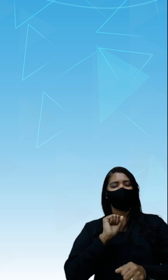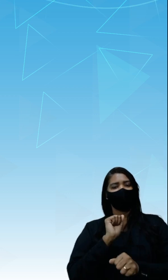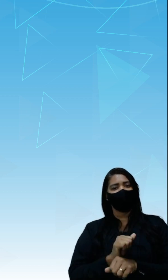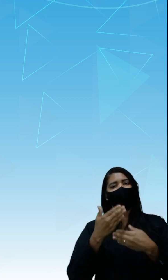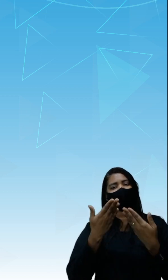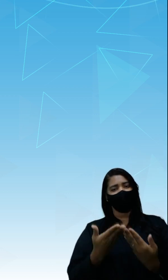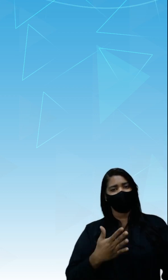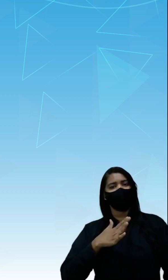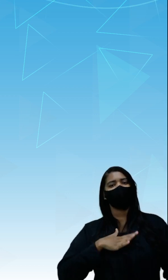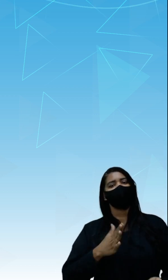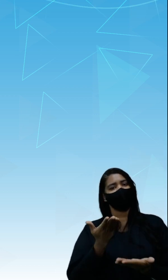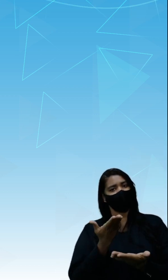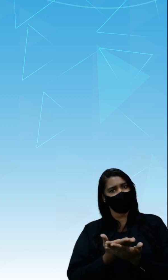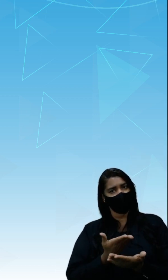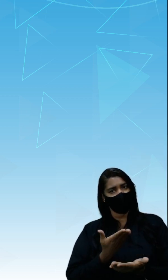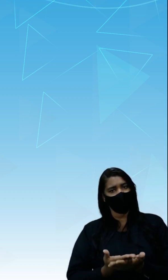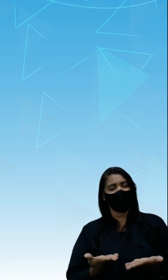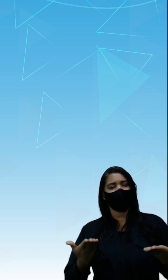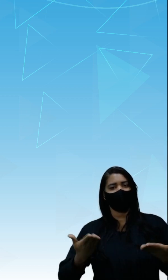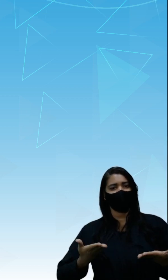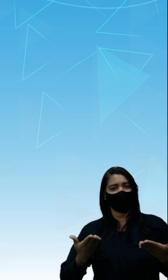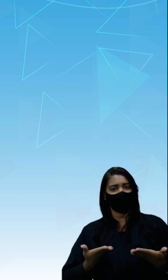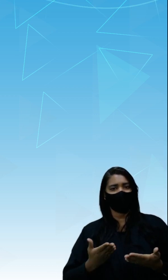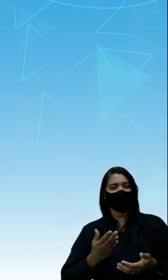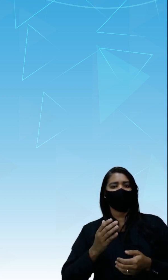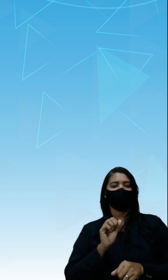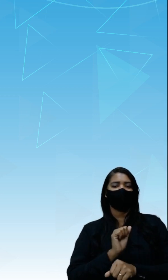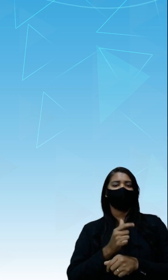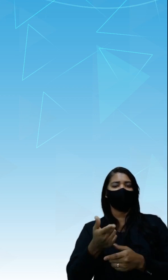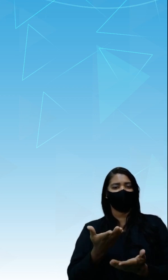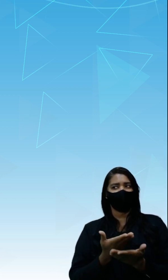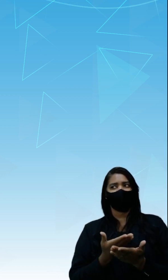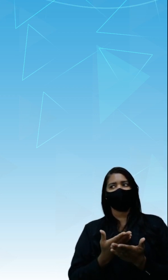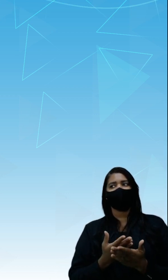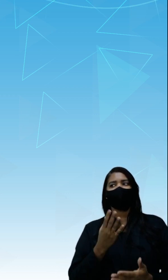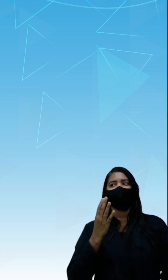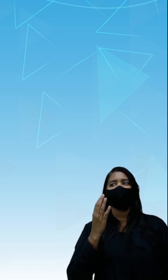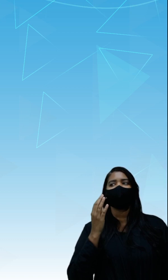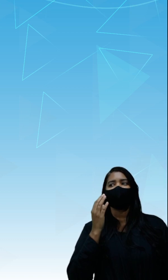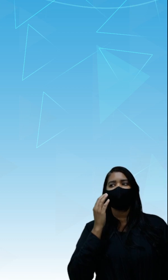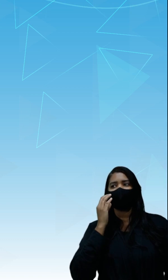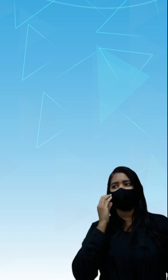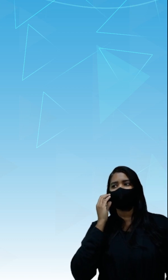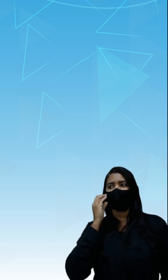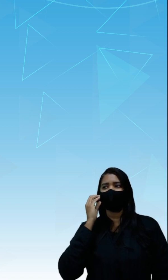tenham gostado muito da nossa aula de hoje. Espero vocês na próxima. Tá certo, meus